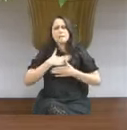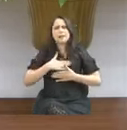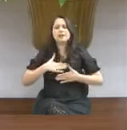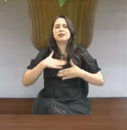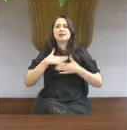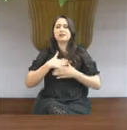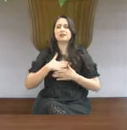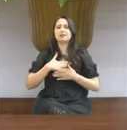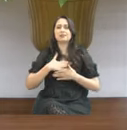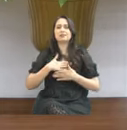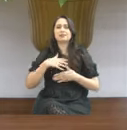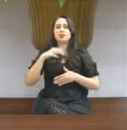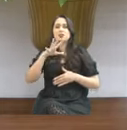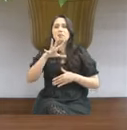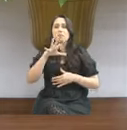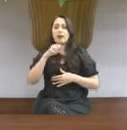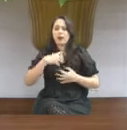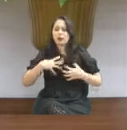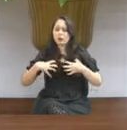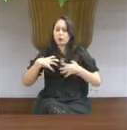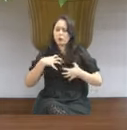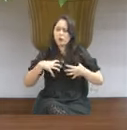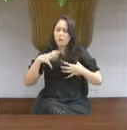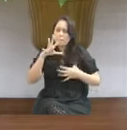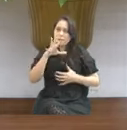receber esse peso.